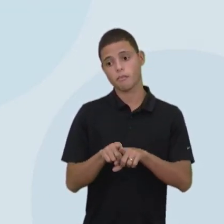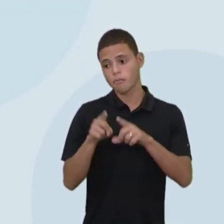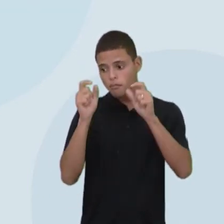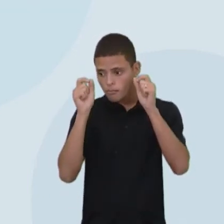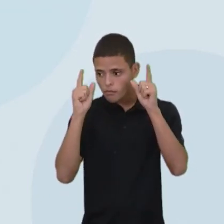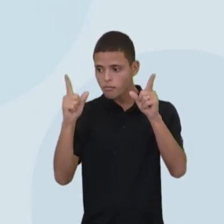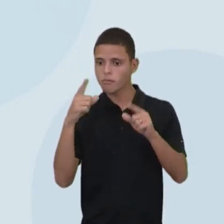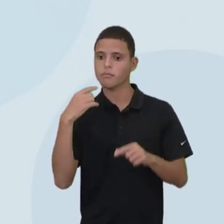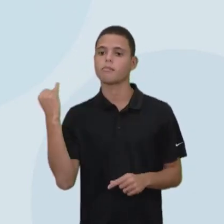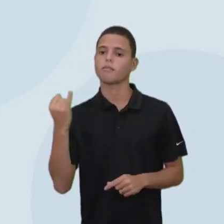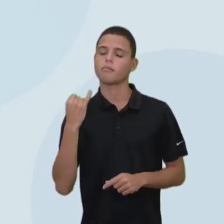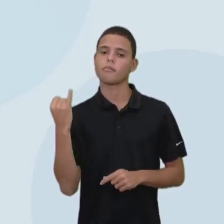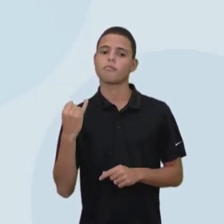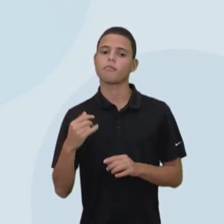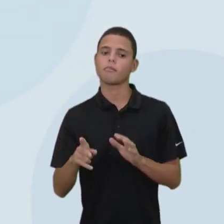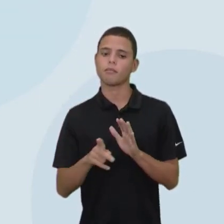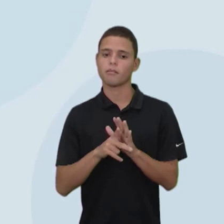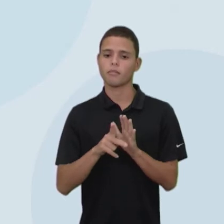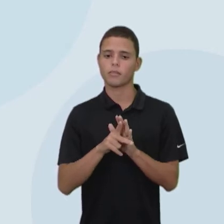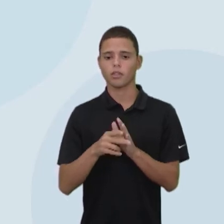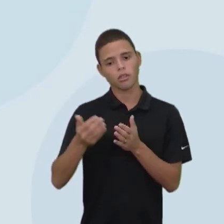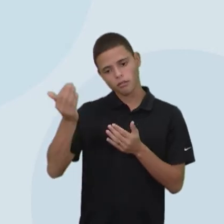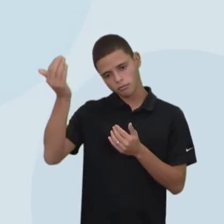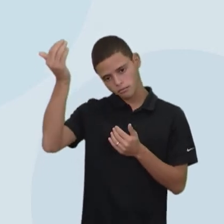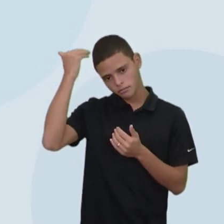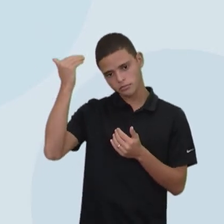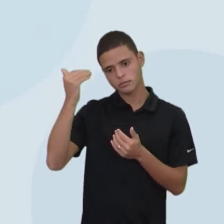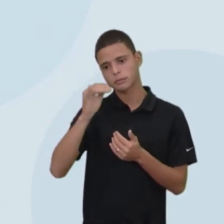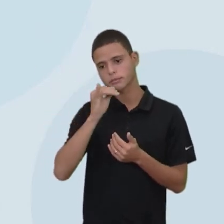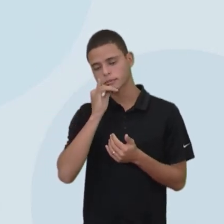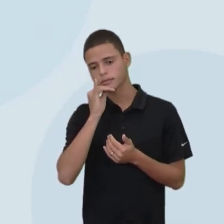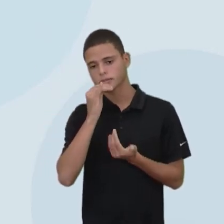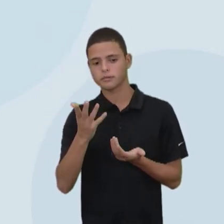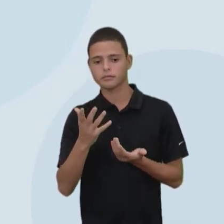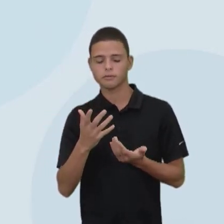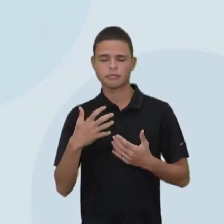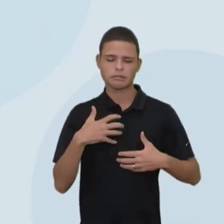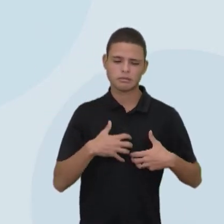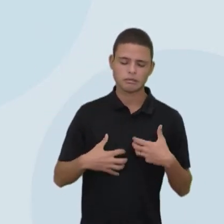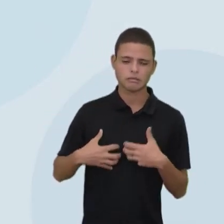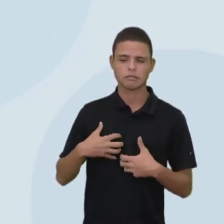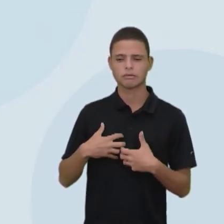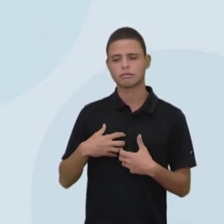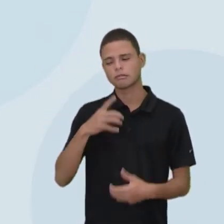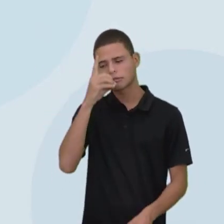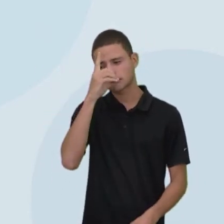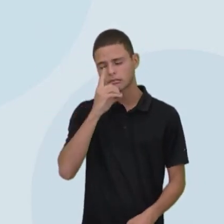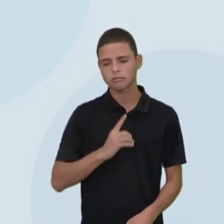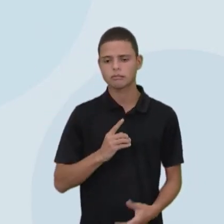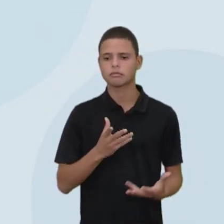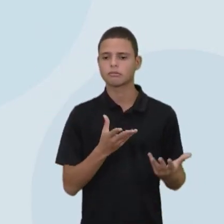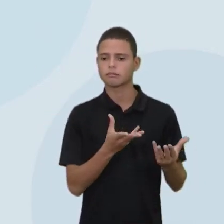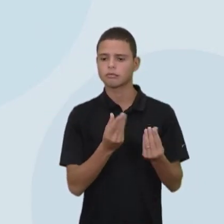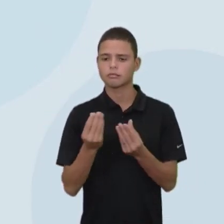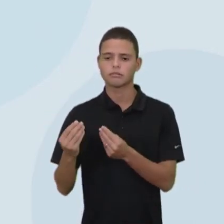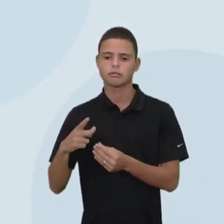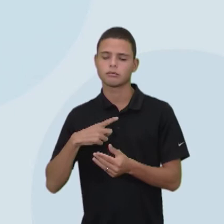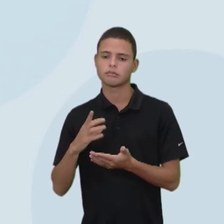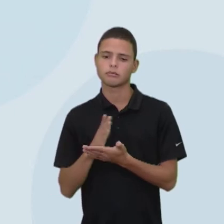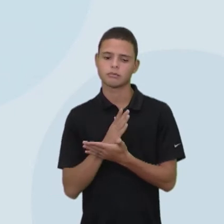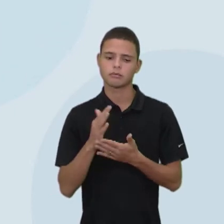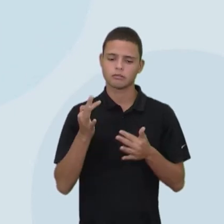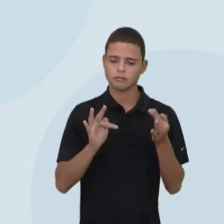atento com as questões psicológicas, né, como a ansiedade, a depressão. Muitos apresentam